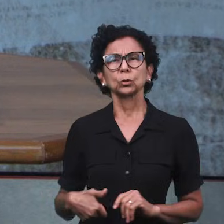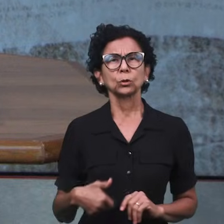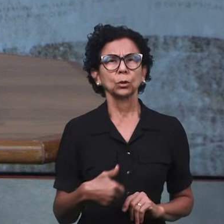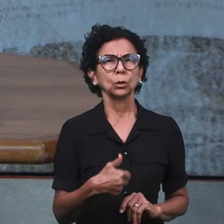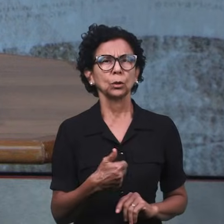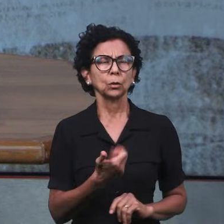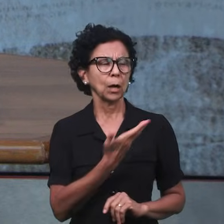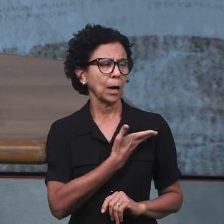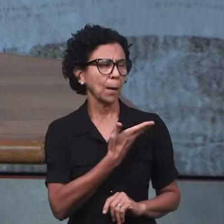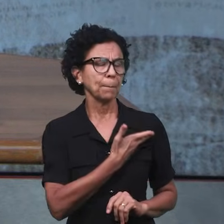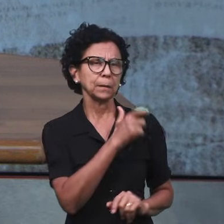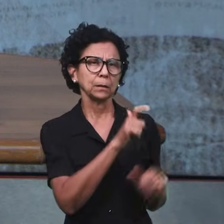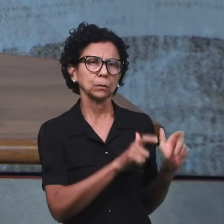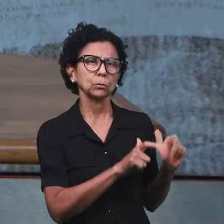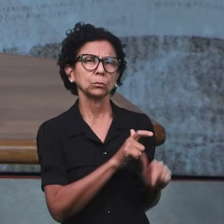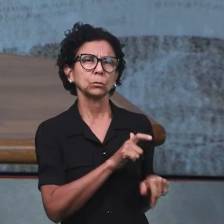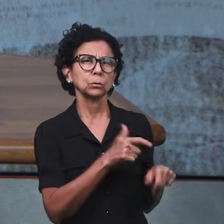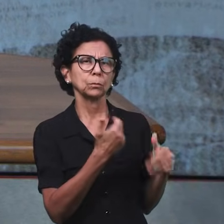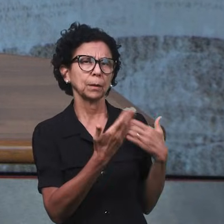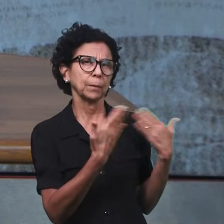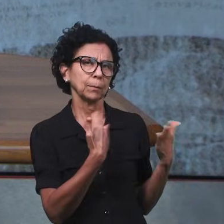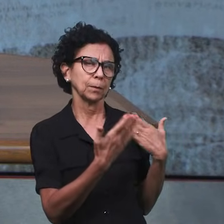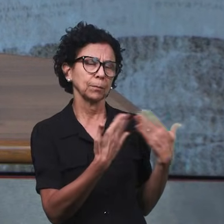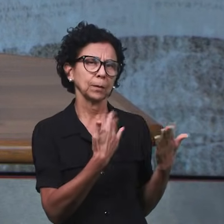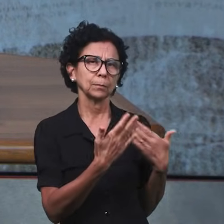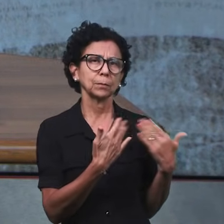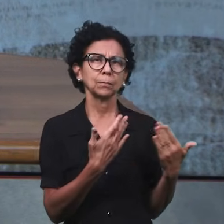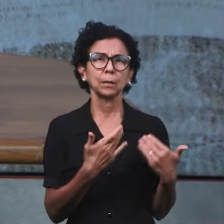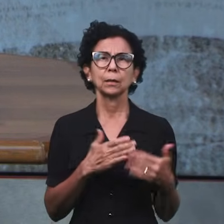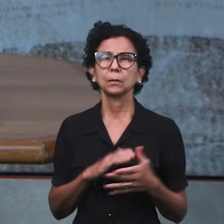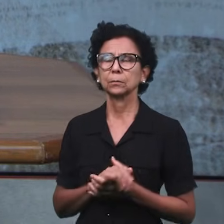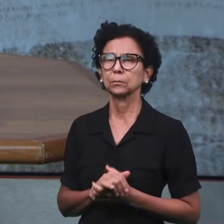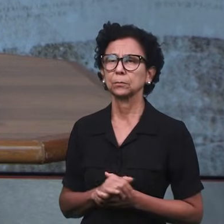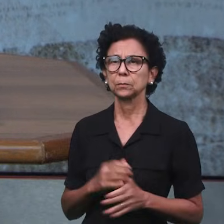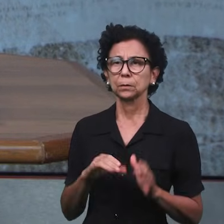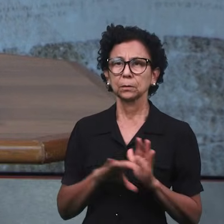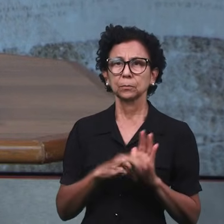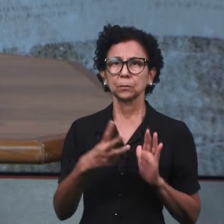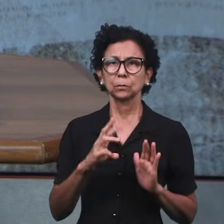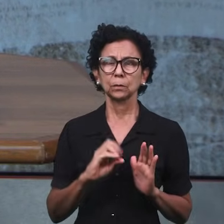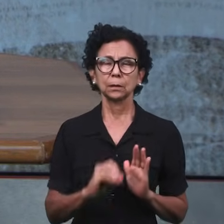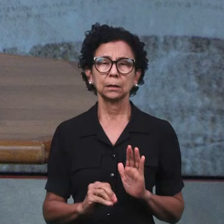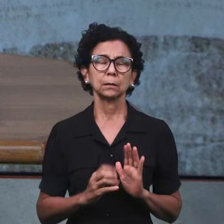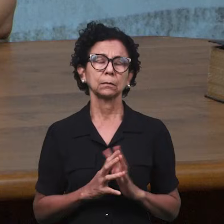com seus amigos e ele vai prosseguir aqui no capítulo 30.